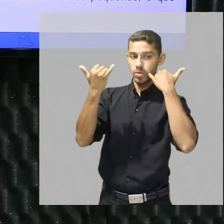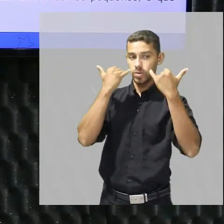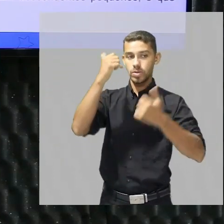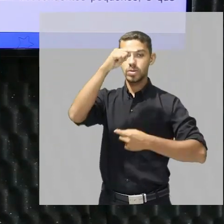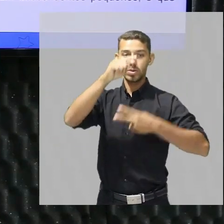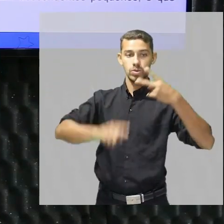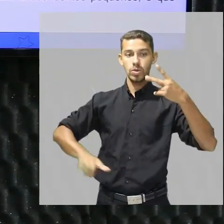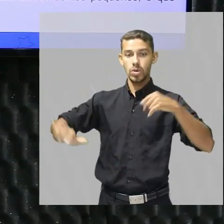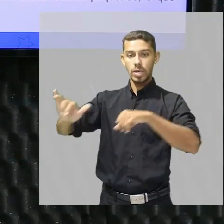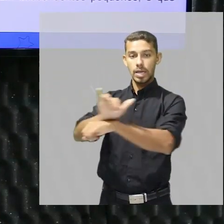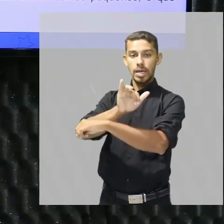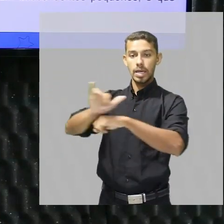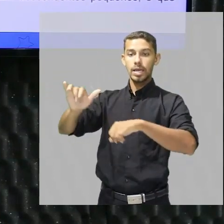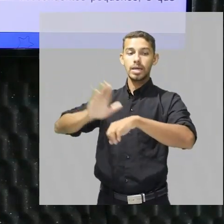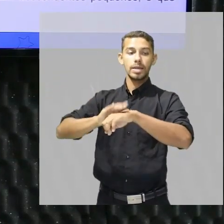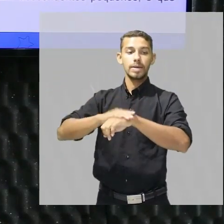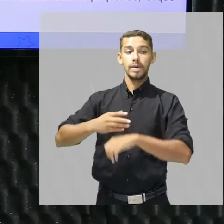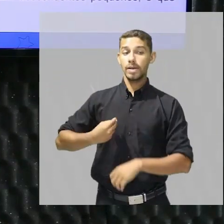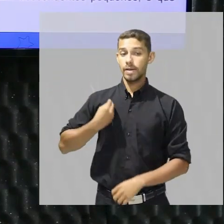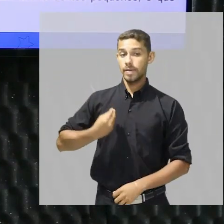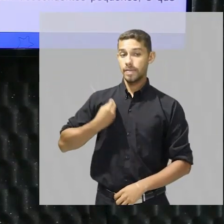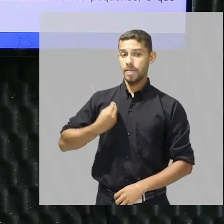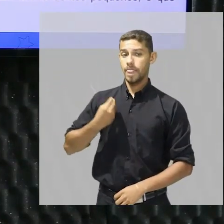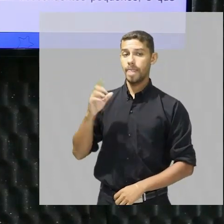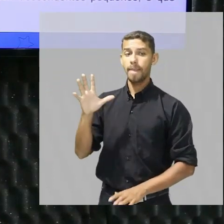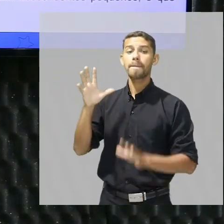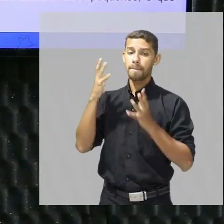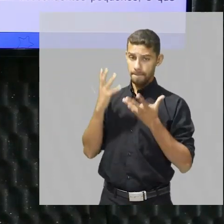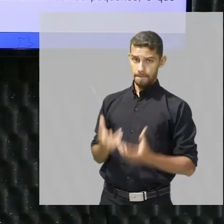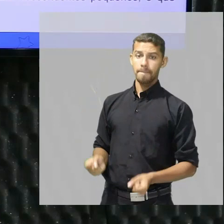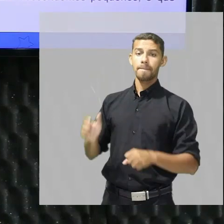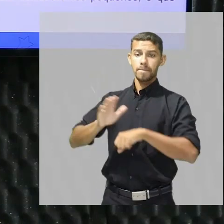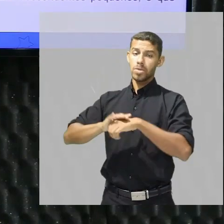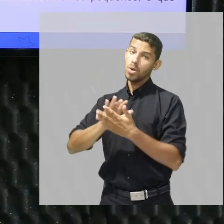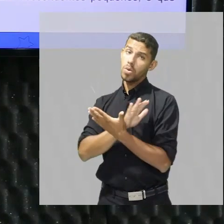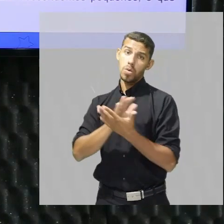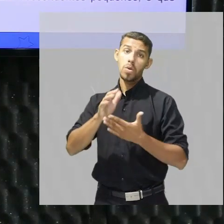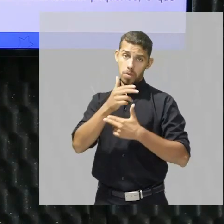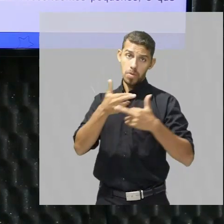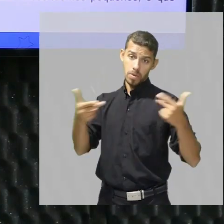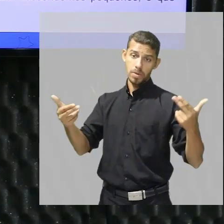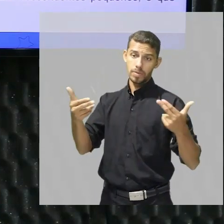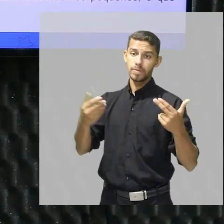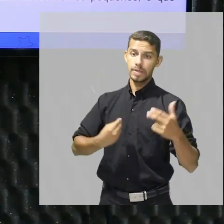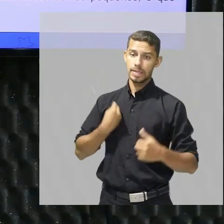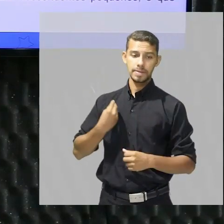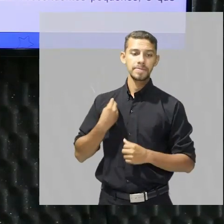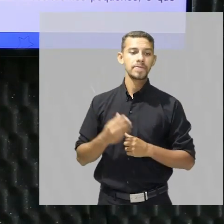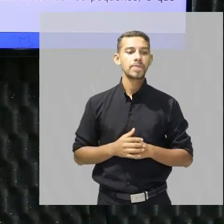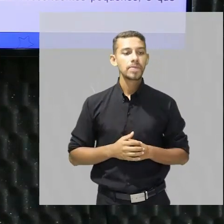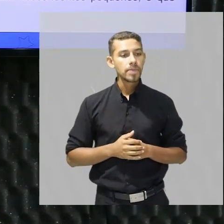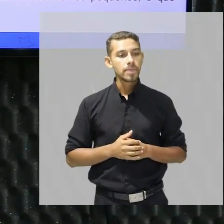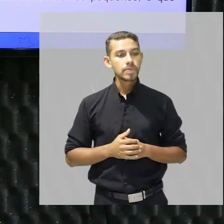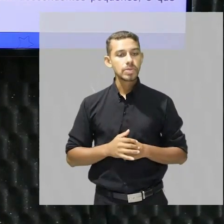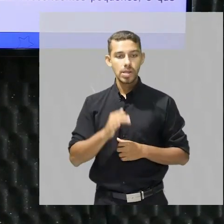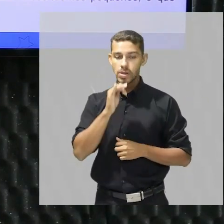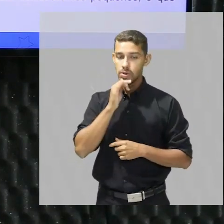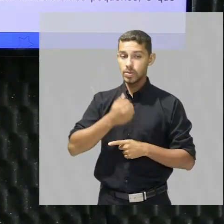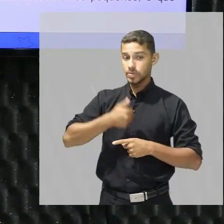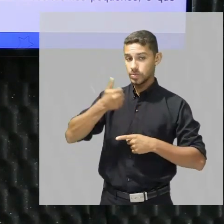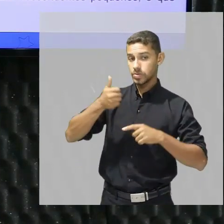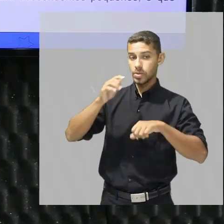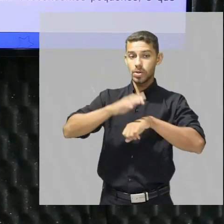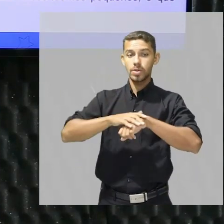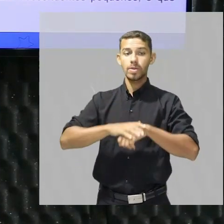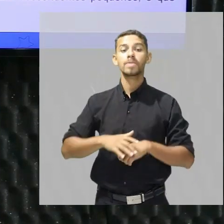2 estratégias de sobrevivência que poderiam ser adotadas por algumas espécies de seres vivos. Na estratégia 1, com